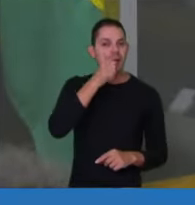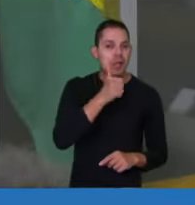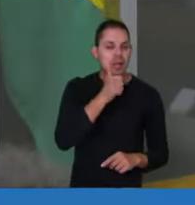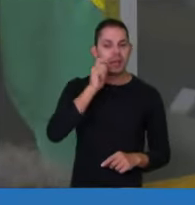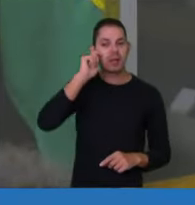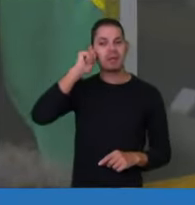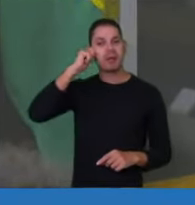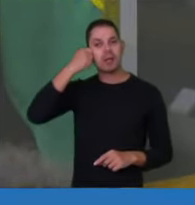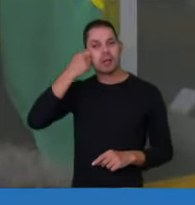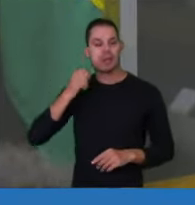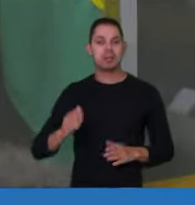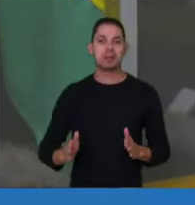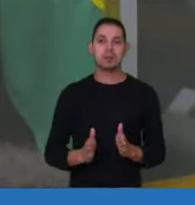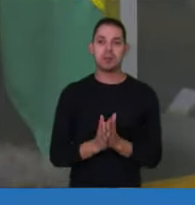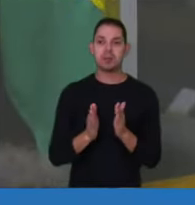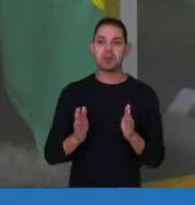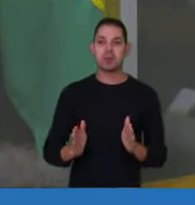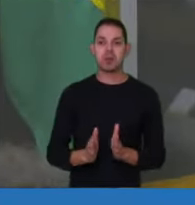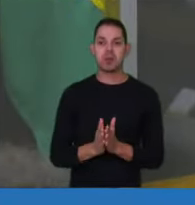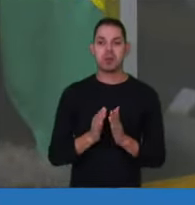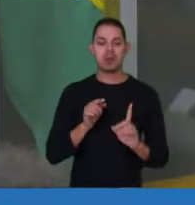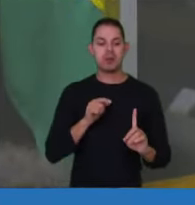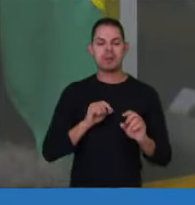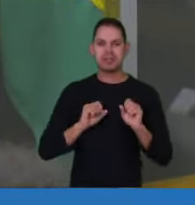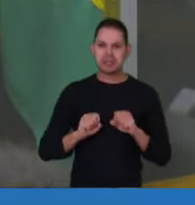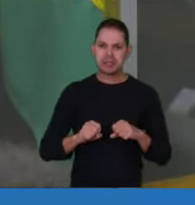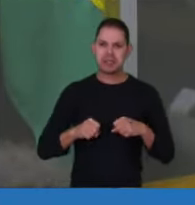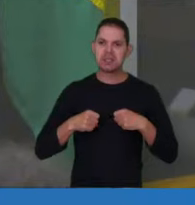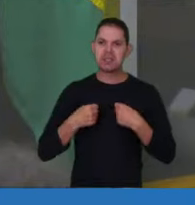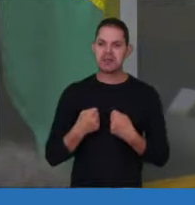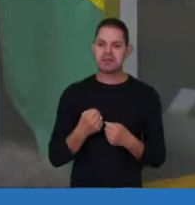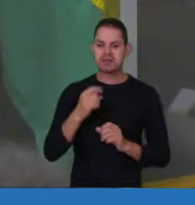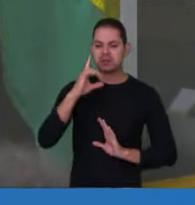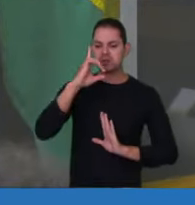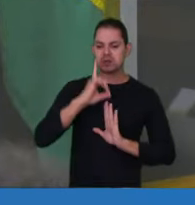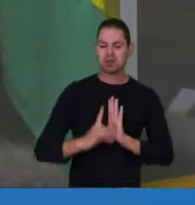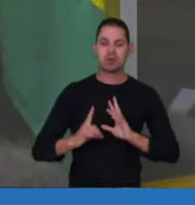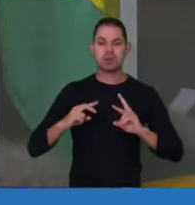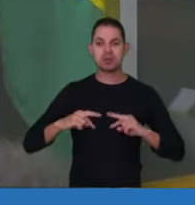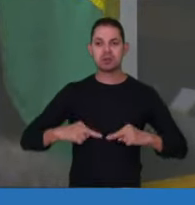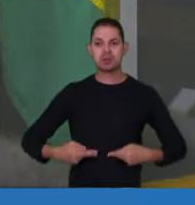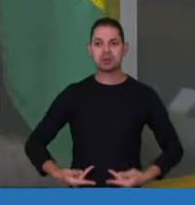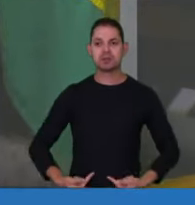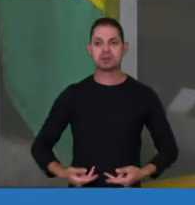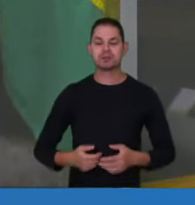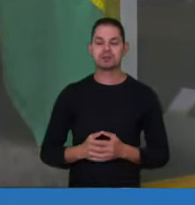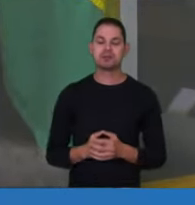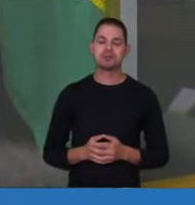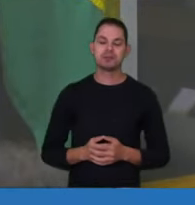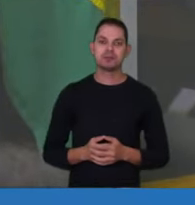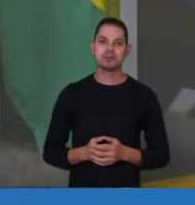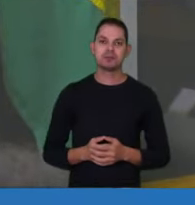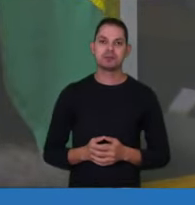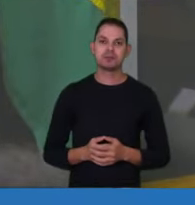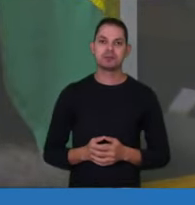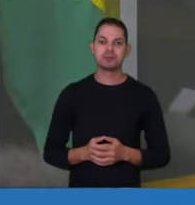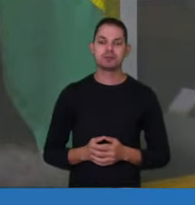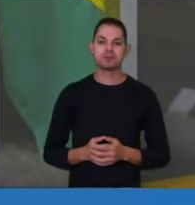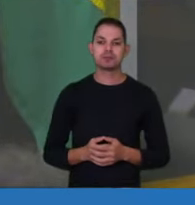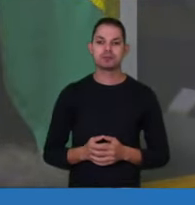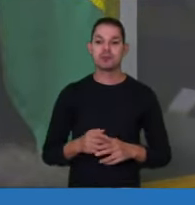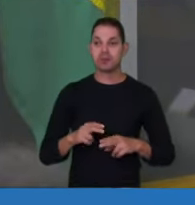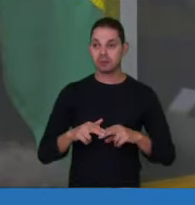da periferia e defensora dos direitos humanos. Por isso, deputados